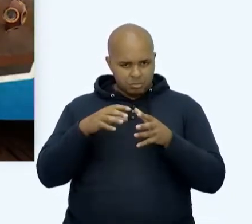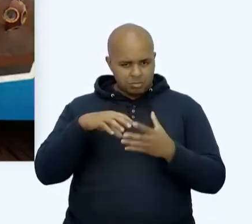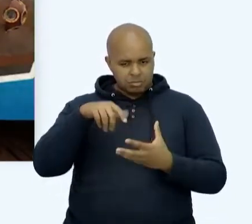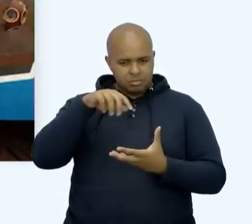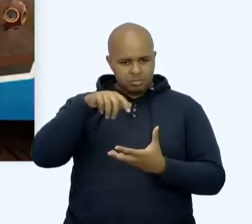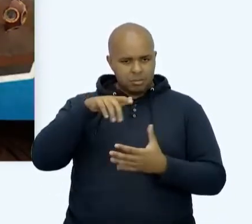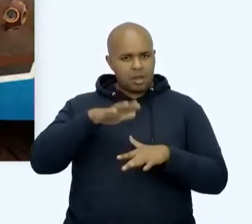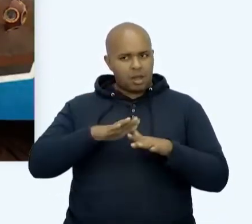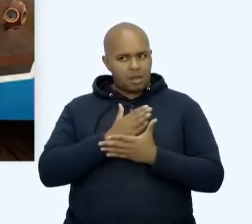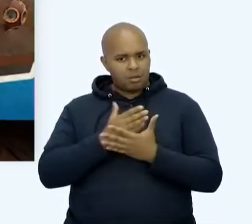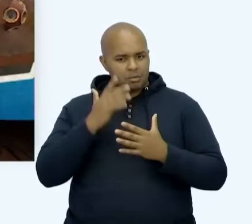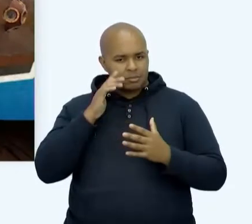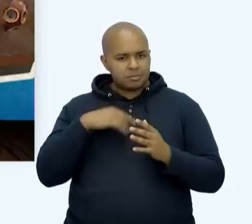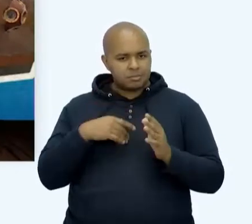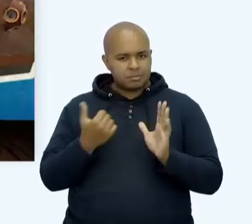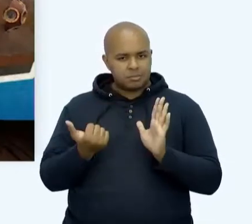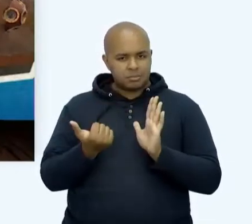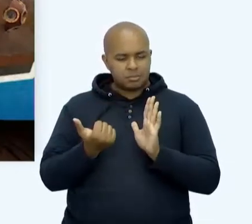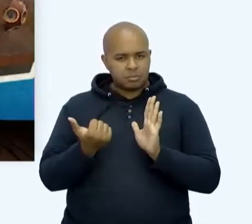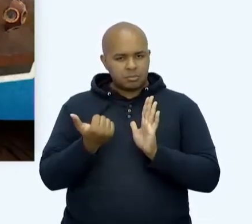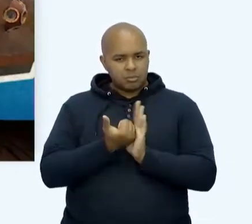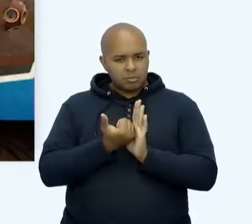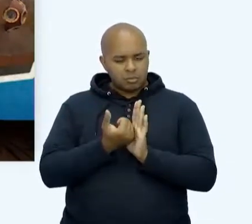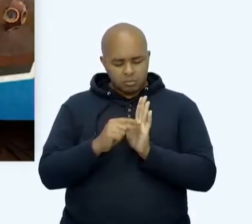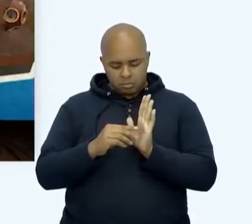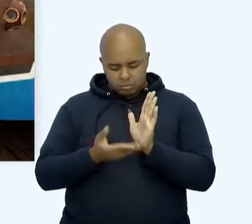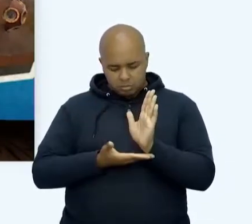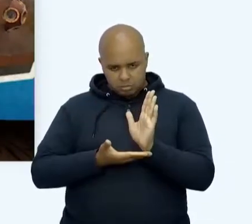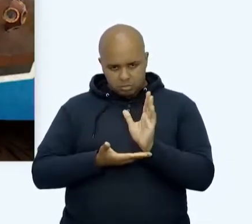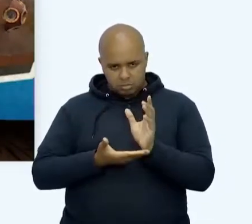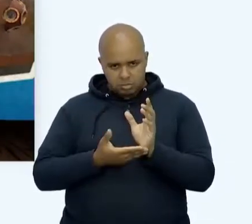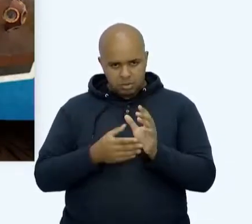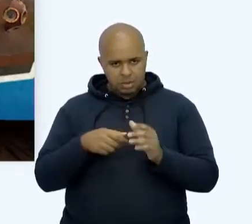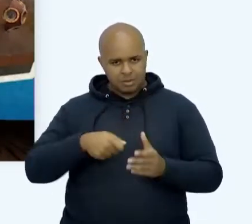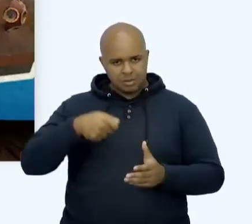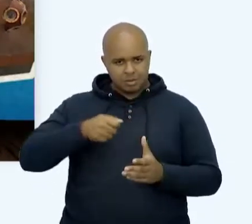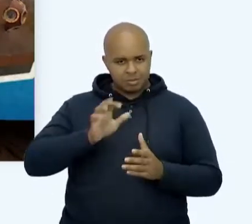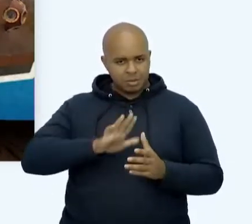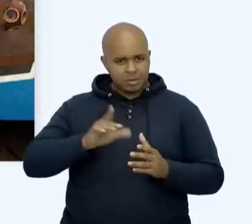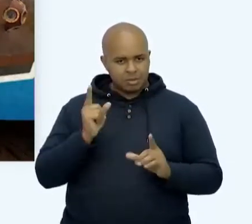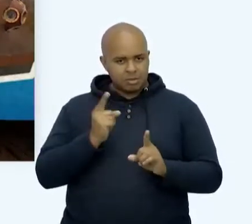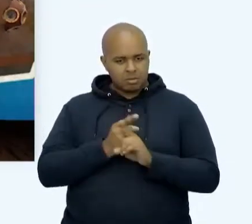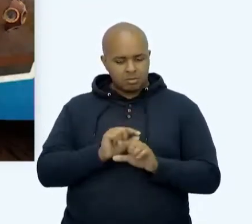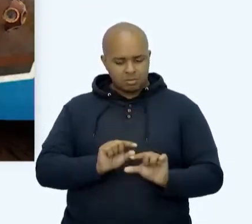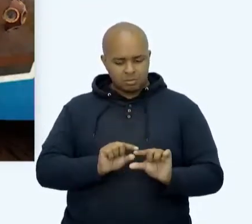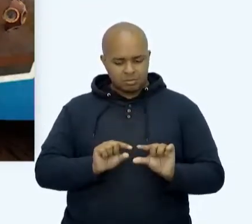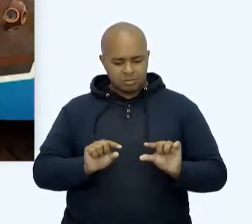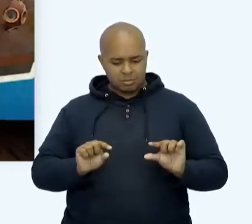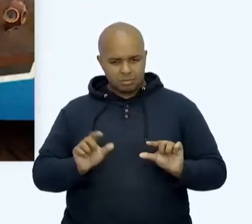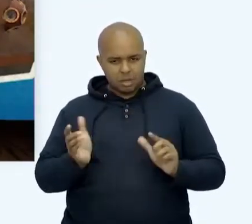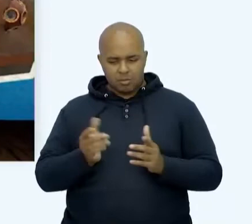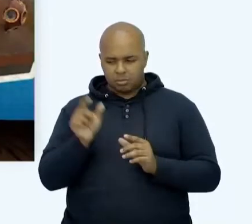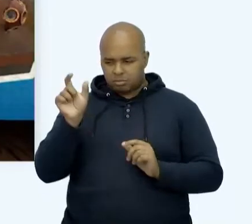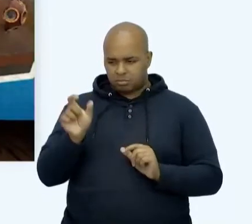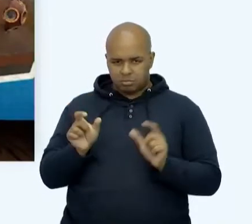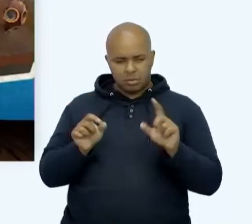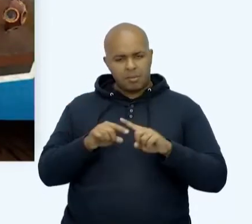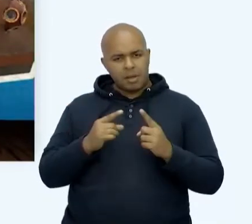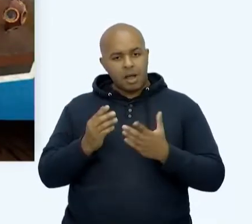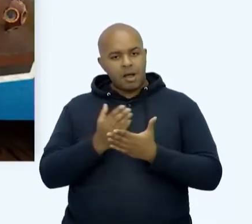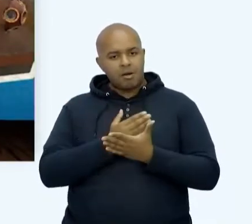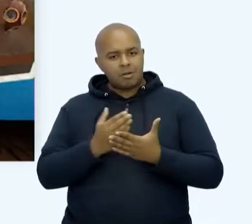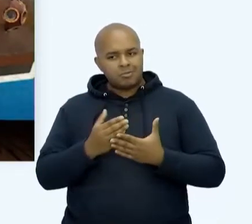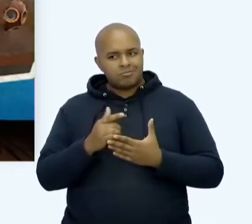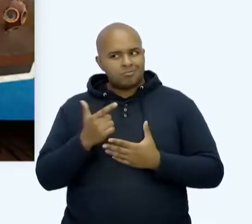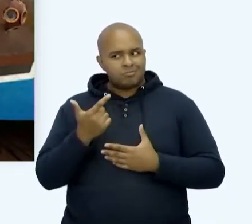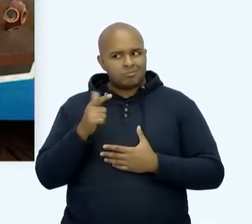código encontra-se impresso na parte de baixo. Nas sacolas, em geral, é impresso em uma das laterais, mas em algumas